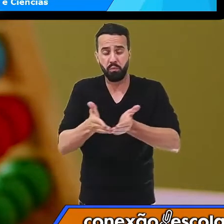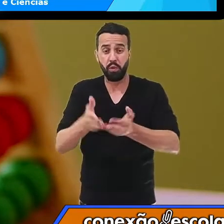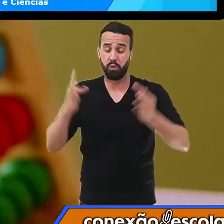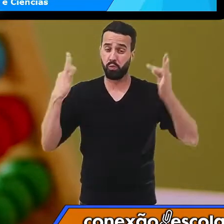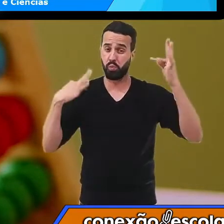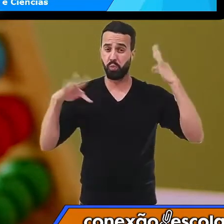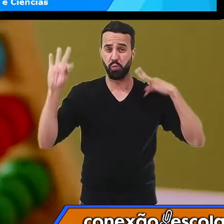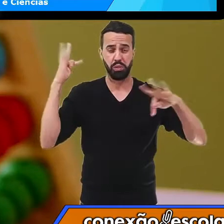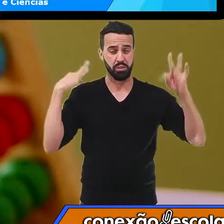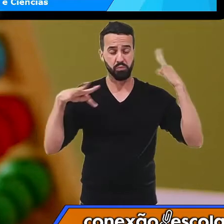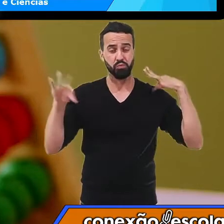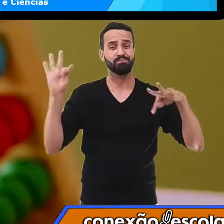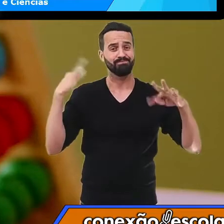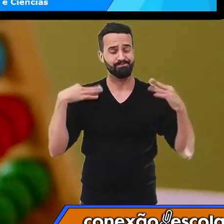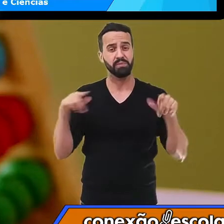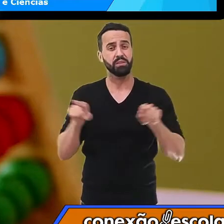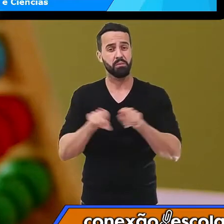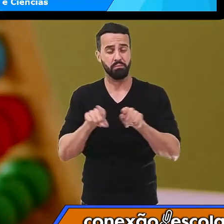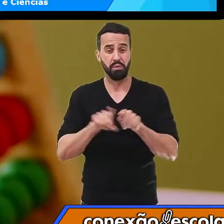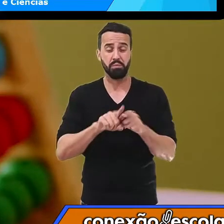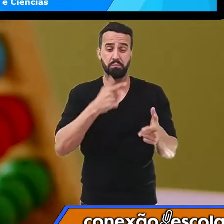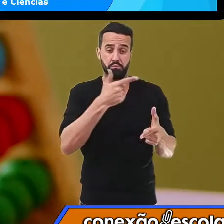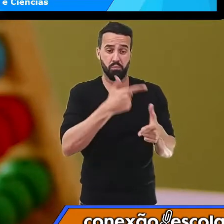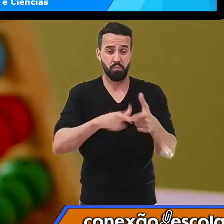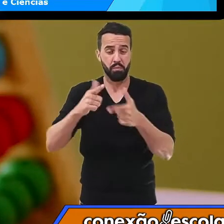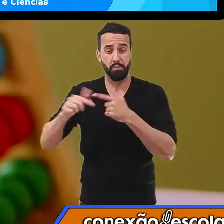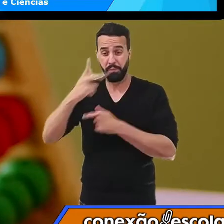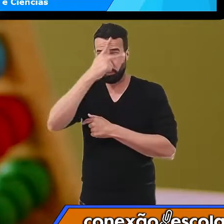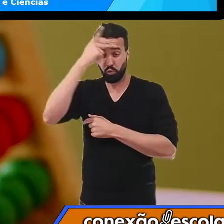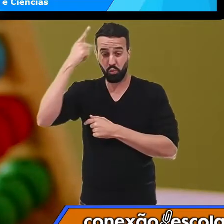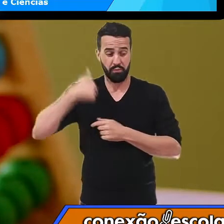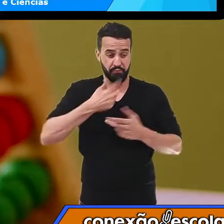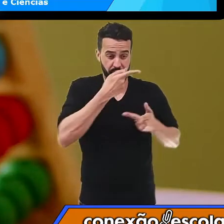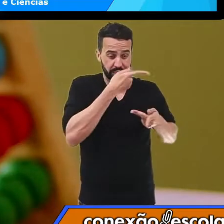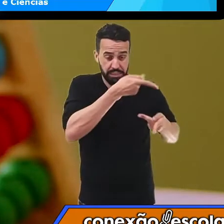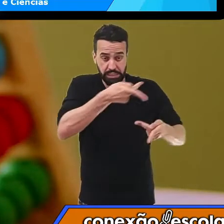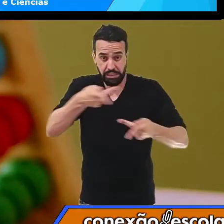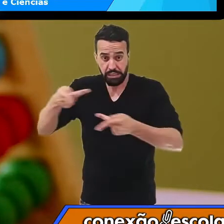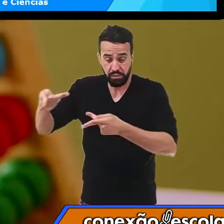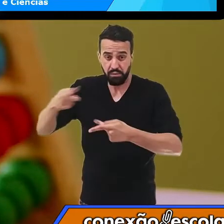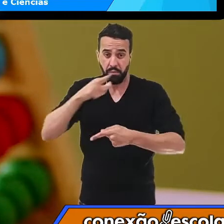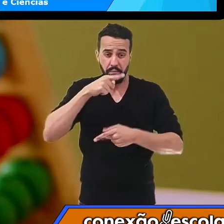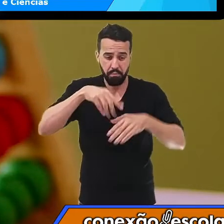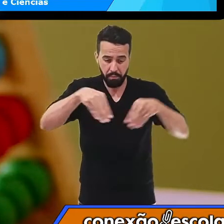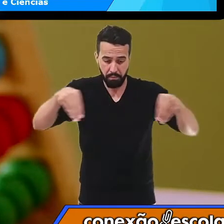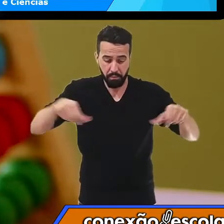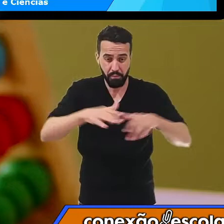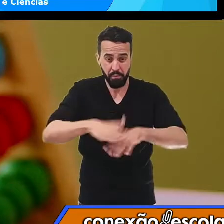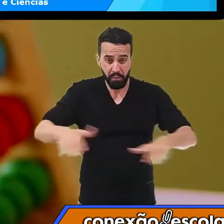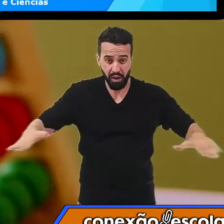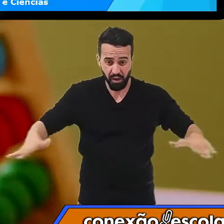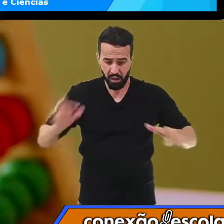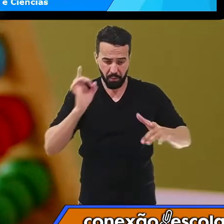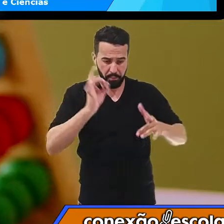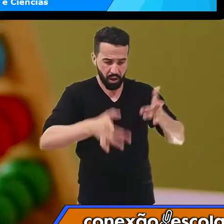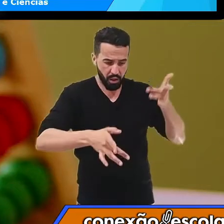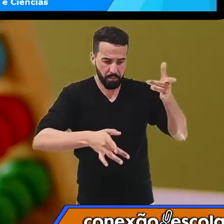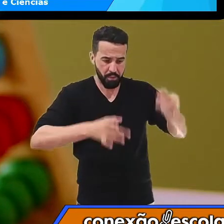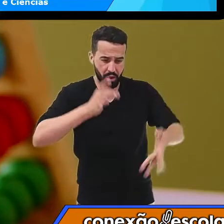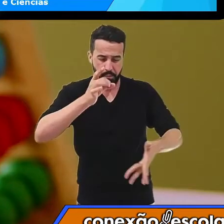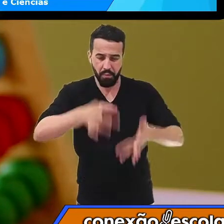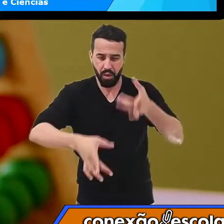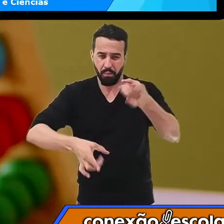atividade desregrada dos próprios turistas que frequentam as praias. Qual que é a consequência